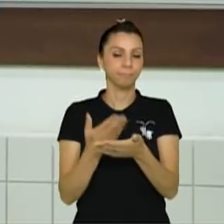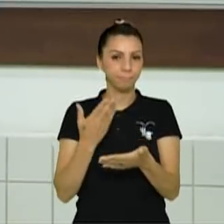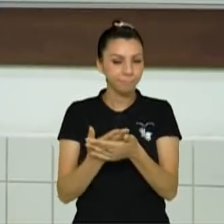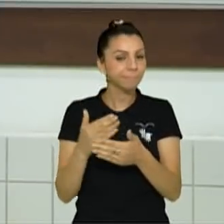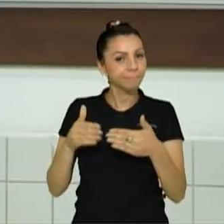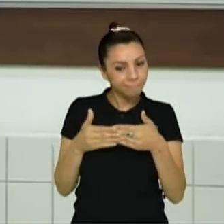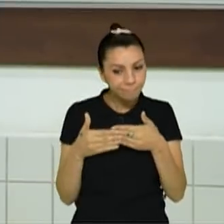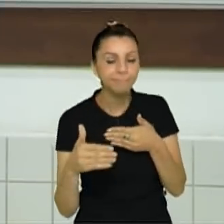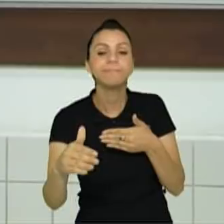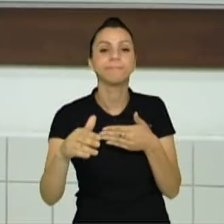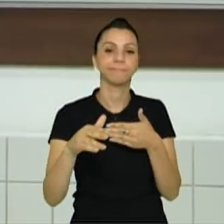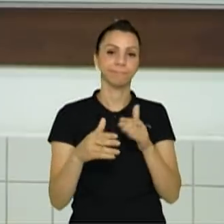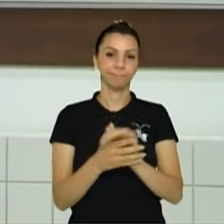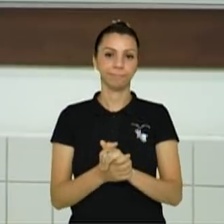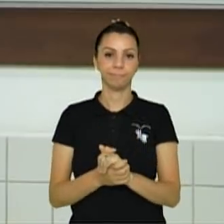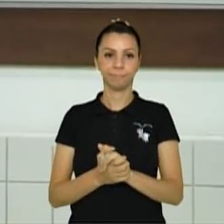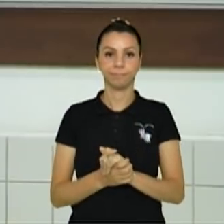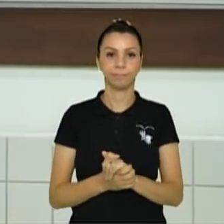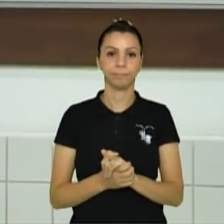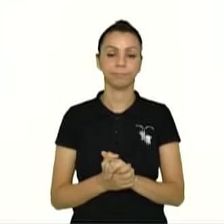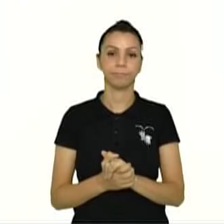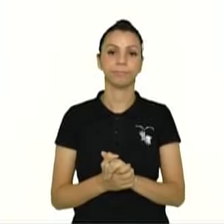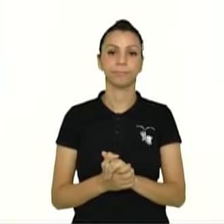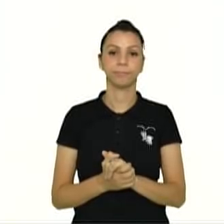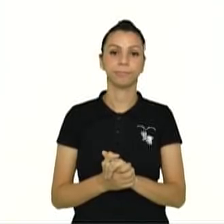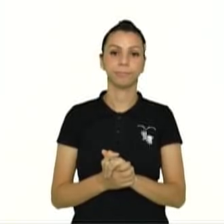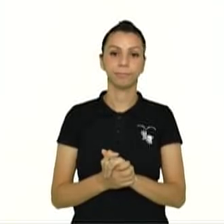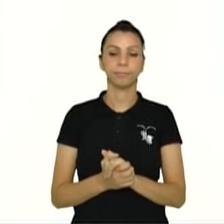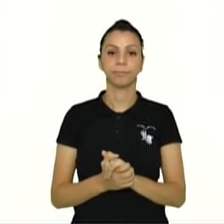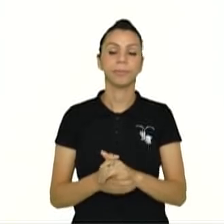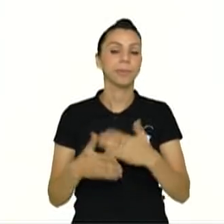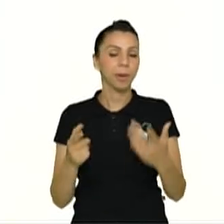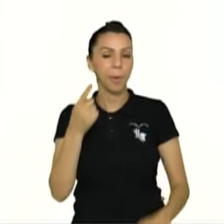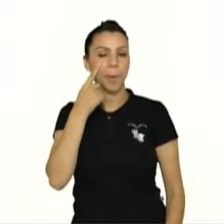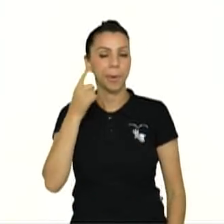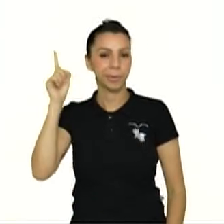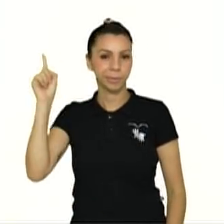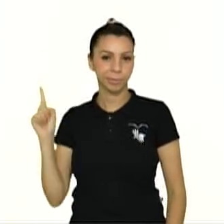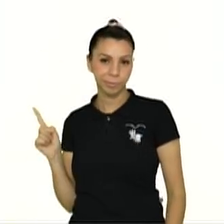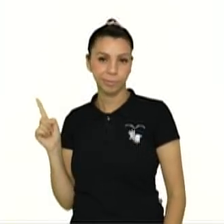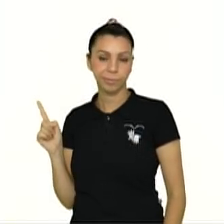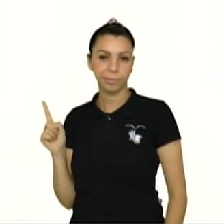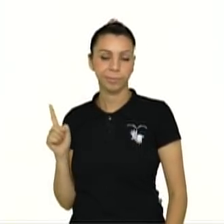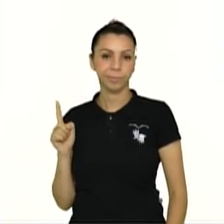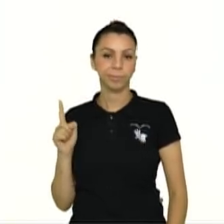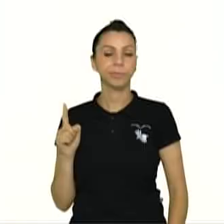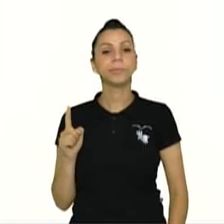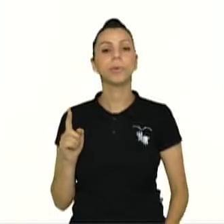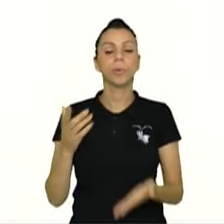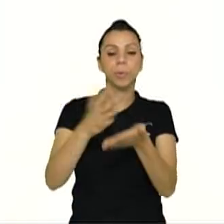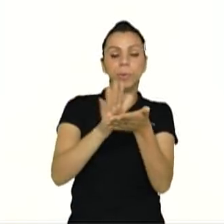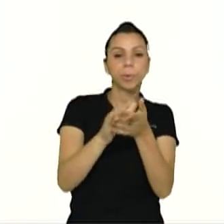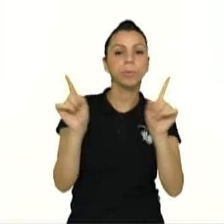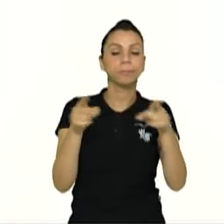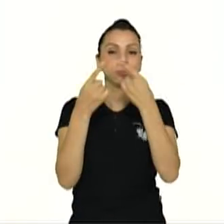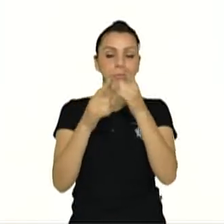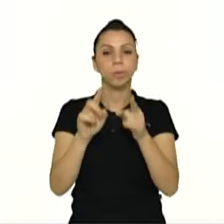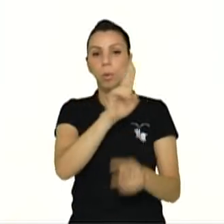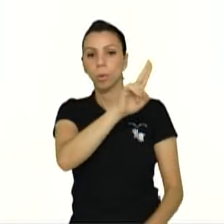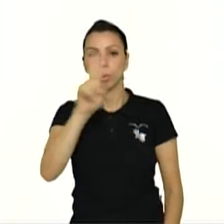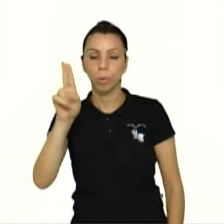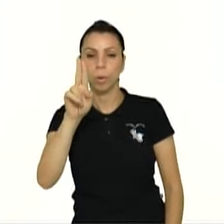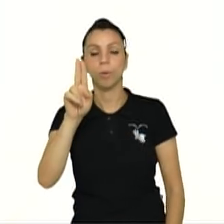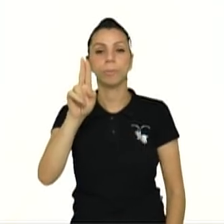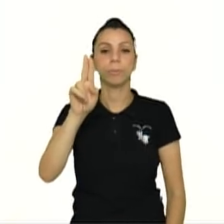conversa, nossa aula, tá? Olha só, então, olha só esse trecho aqui do samba Pelo Telefone,